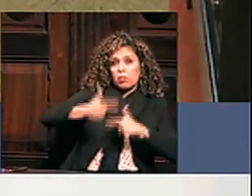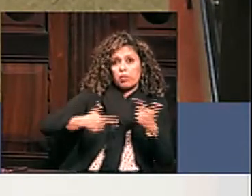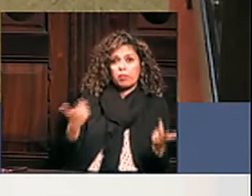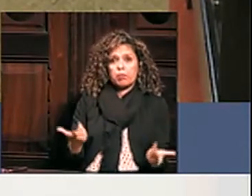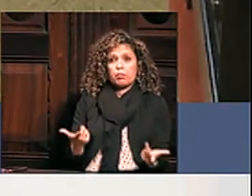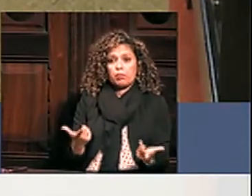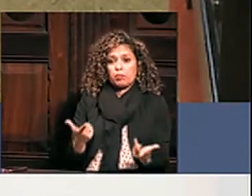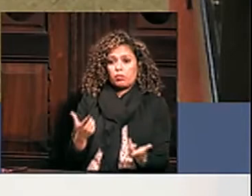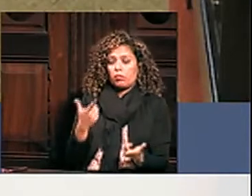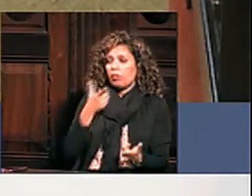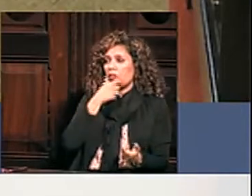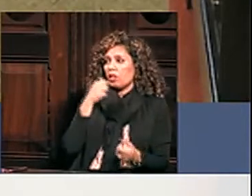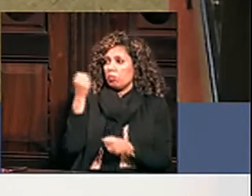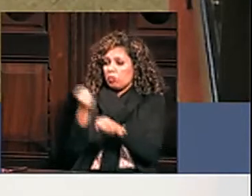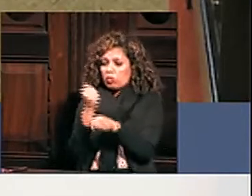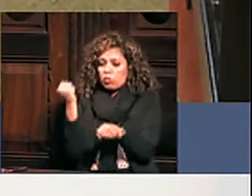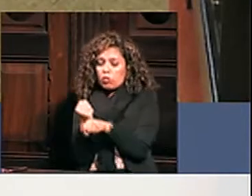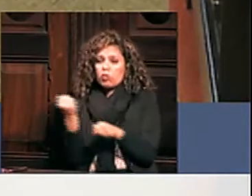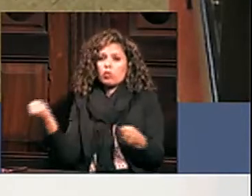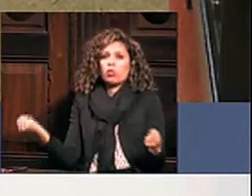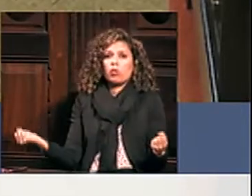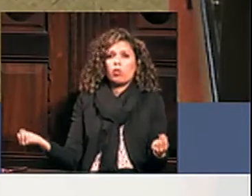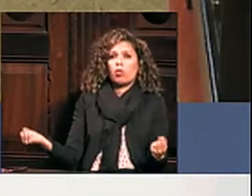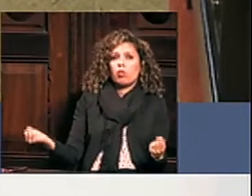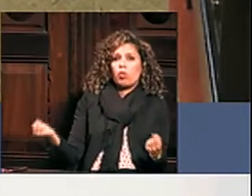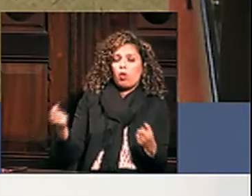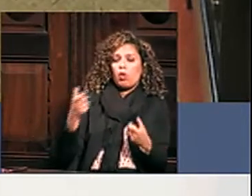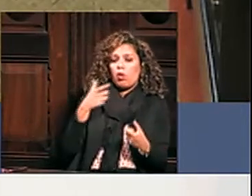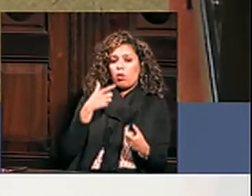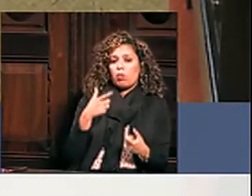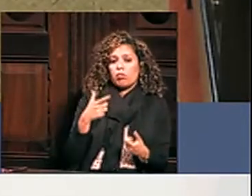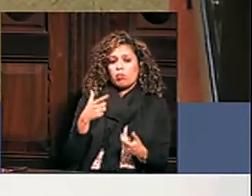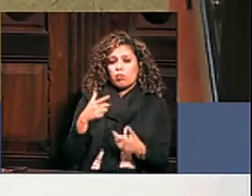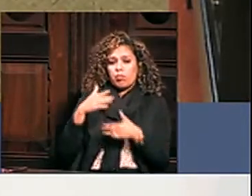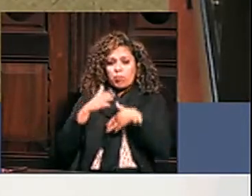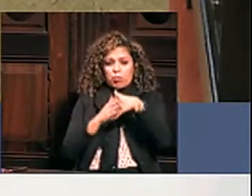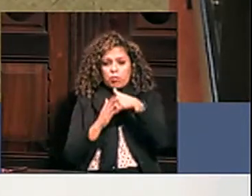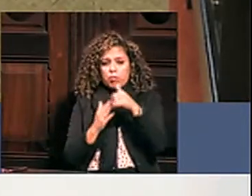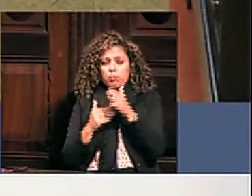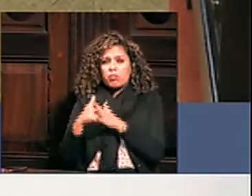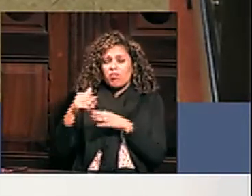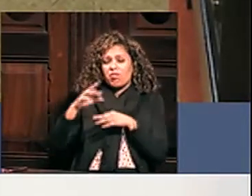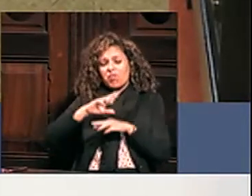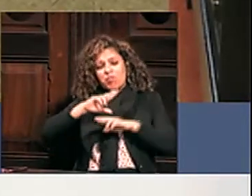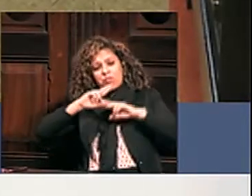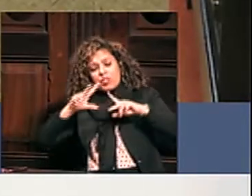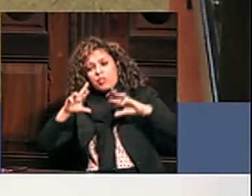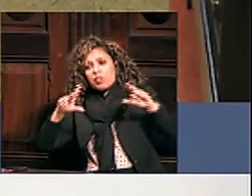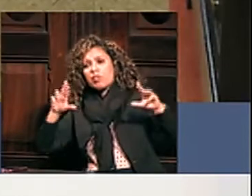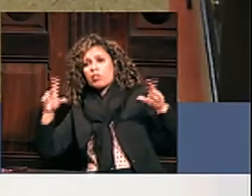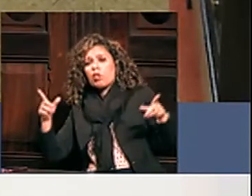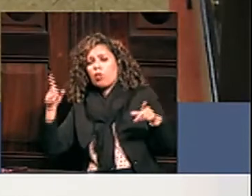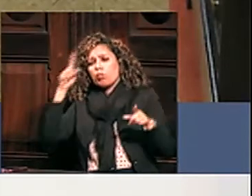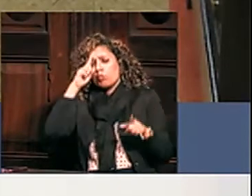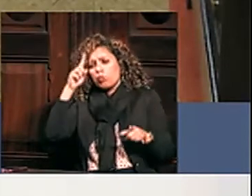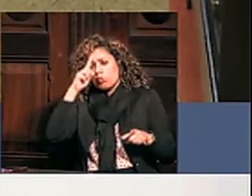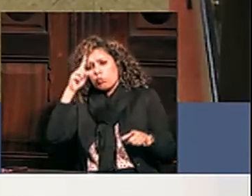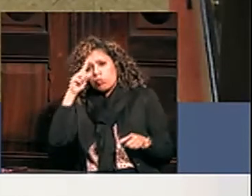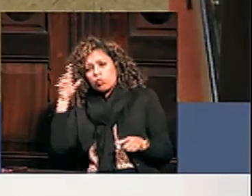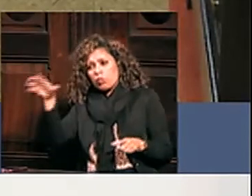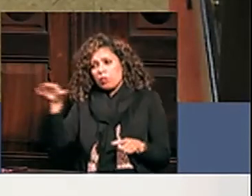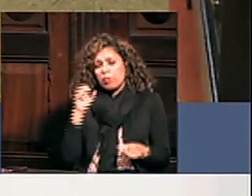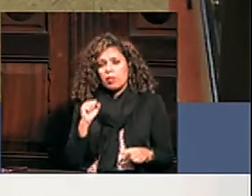eletricistas, encanadores, marceneiros, que moram na periferia da nossa